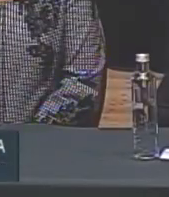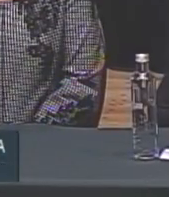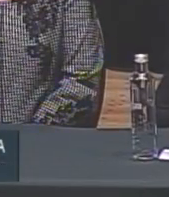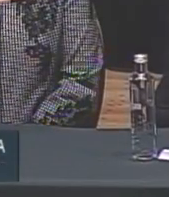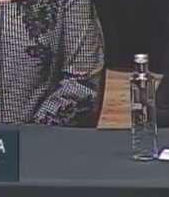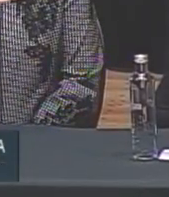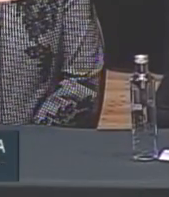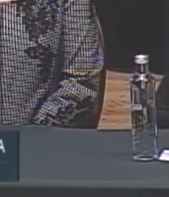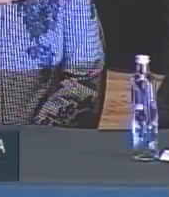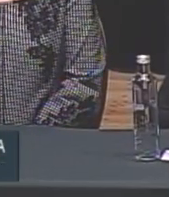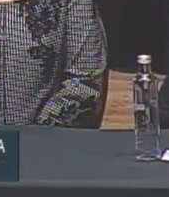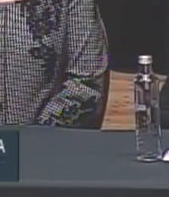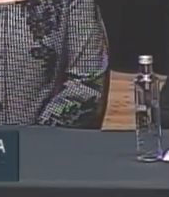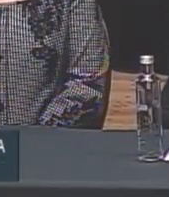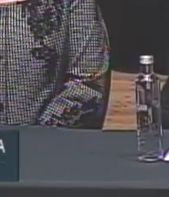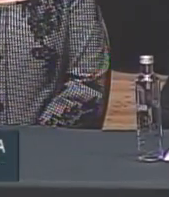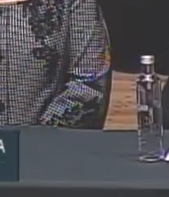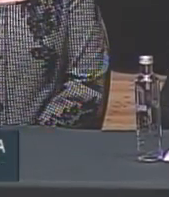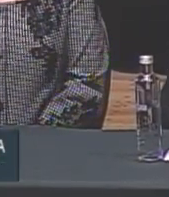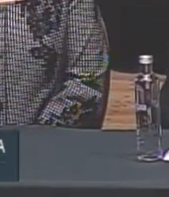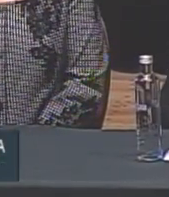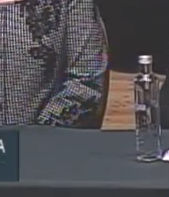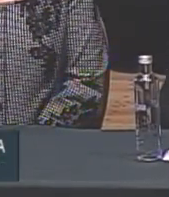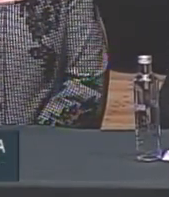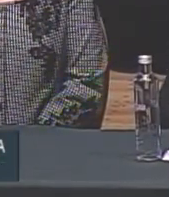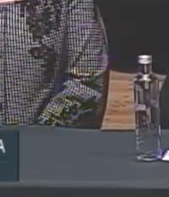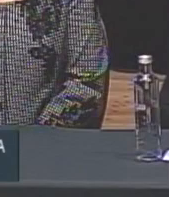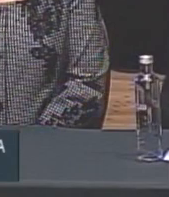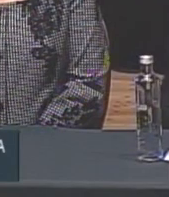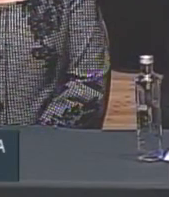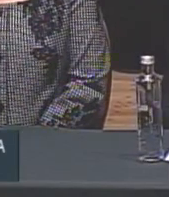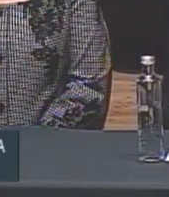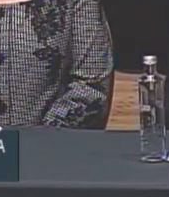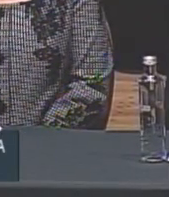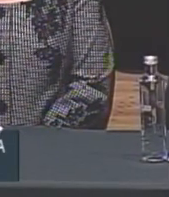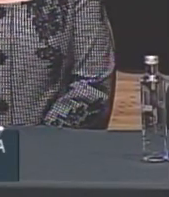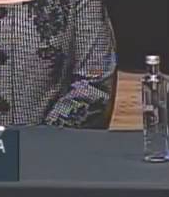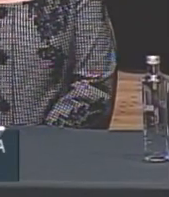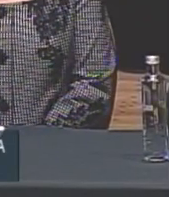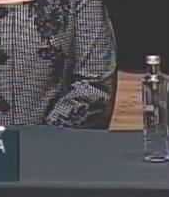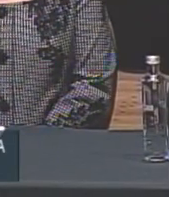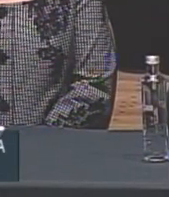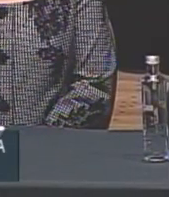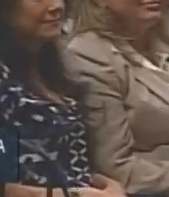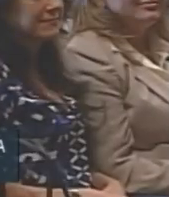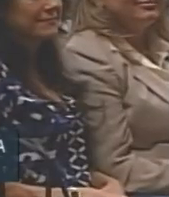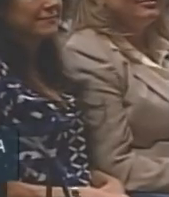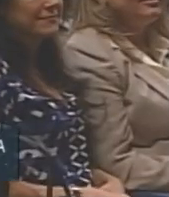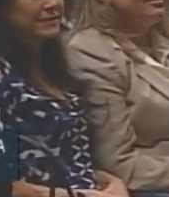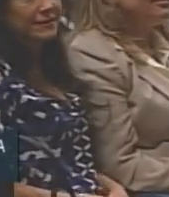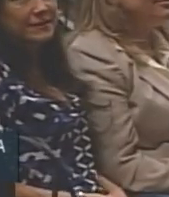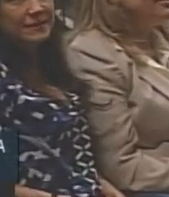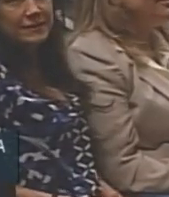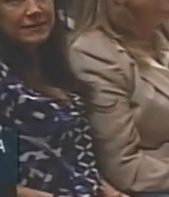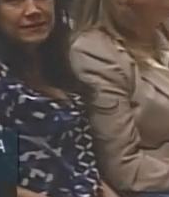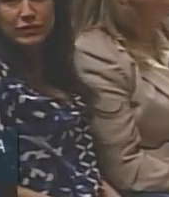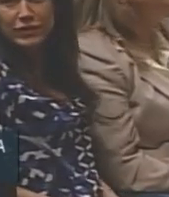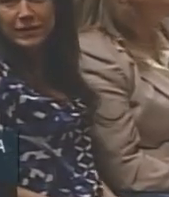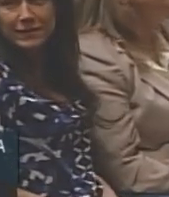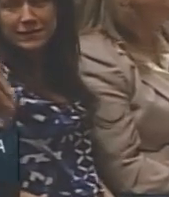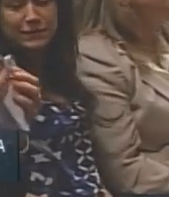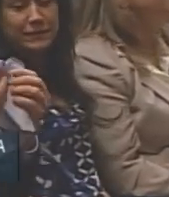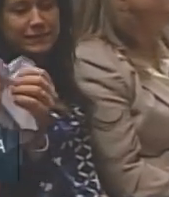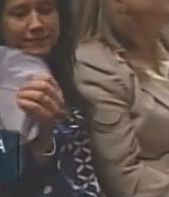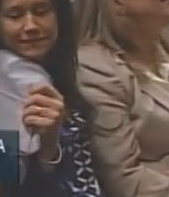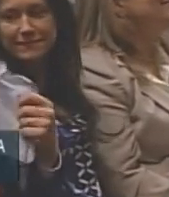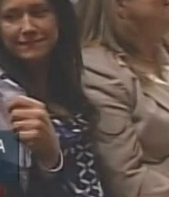marcas importantes. É responsável por 14% da produção nacional de pesquisa na área médica, por cerca